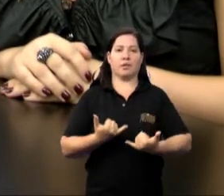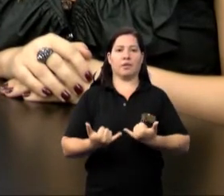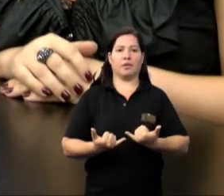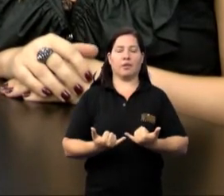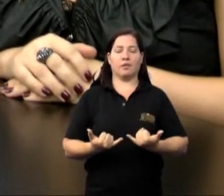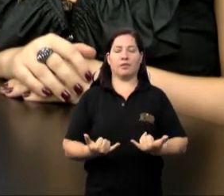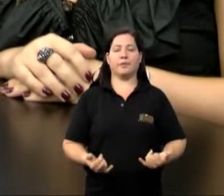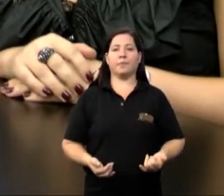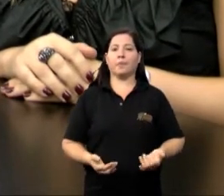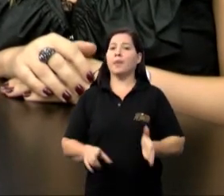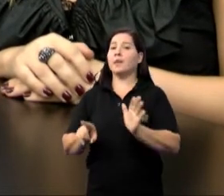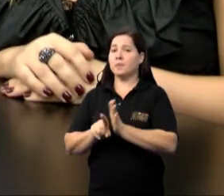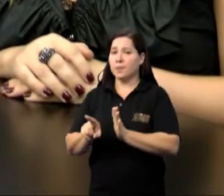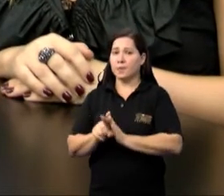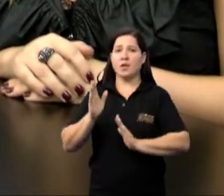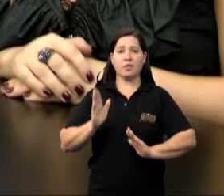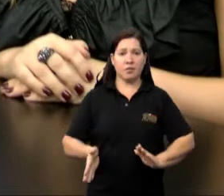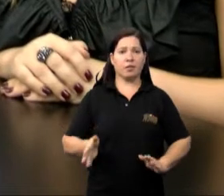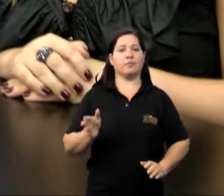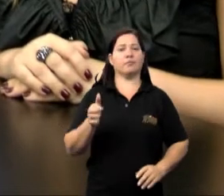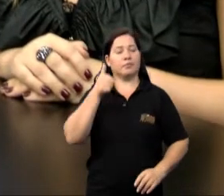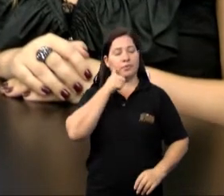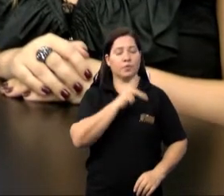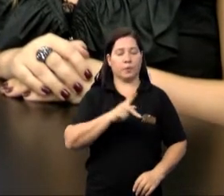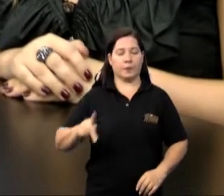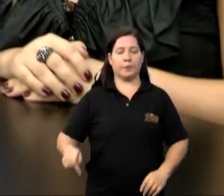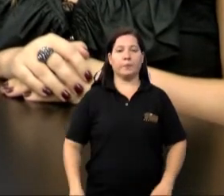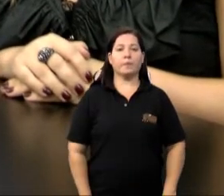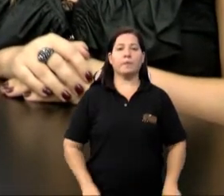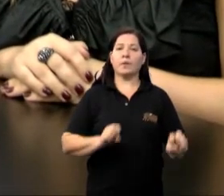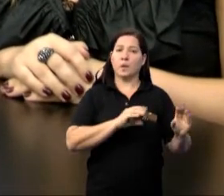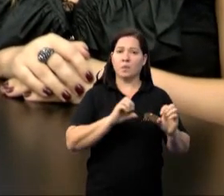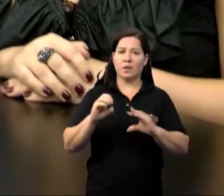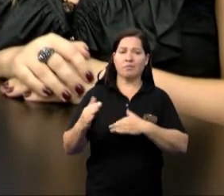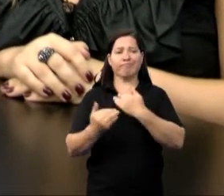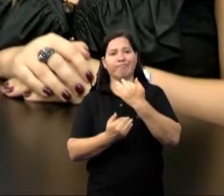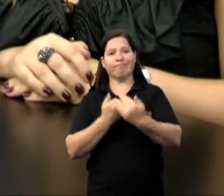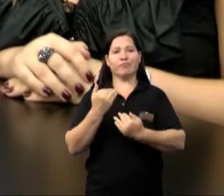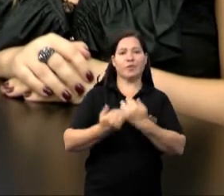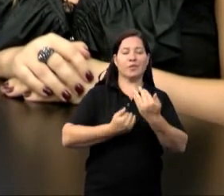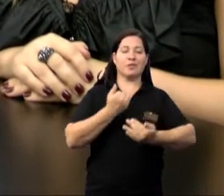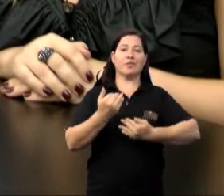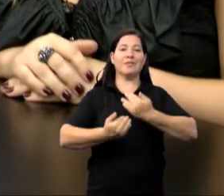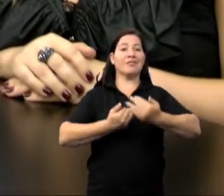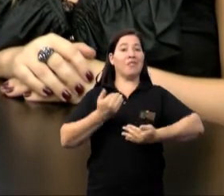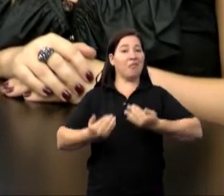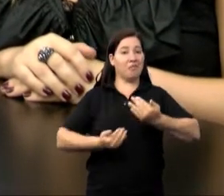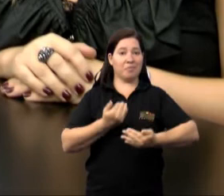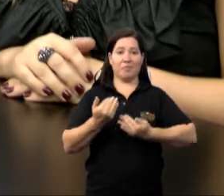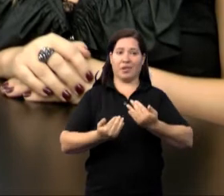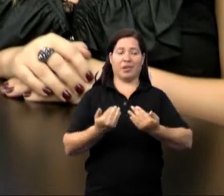a educação faz parte do desenvolvimento, do sucesso de